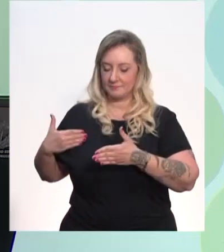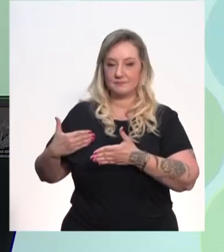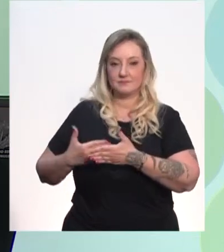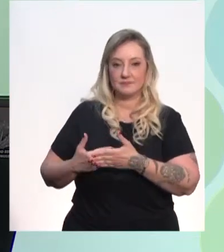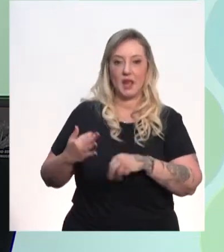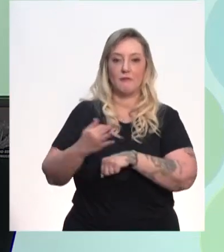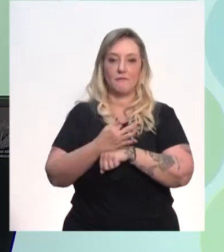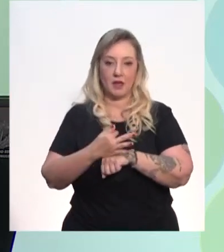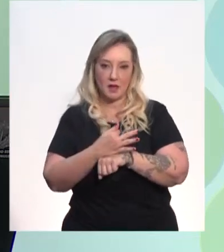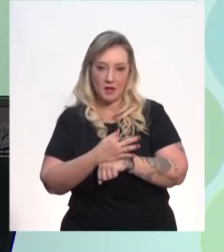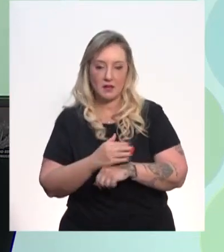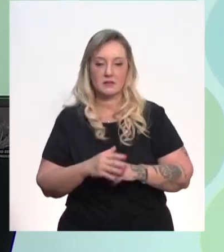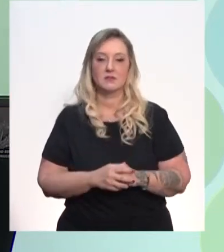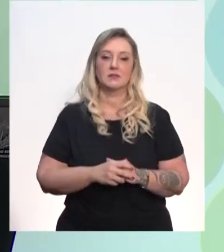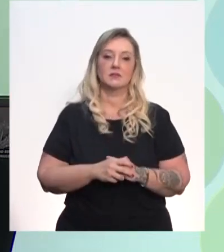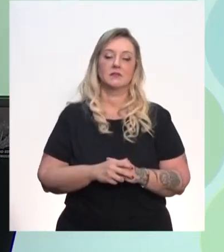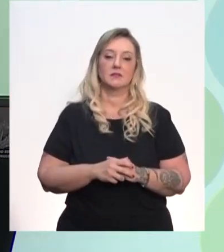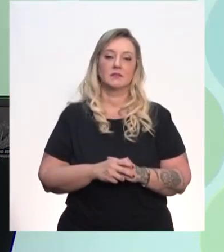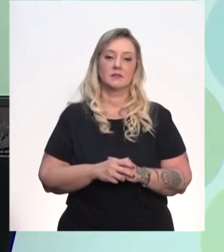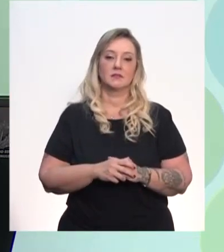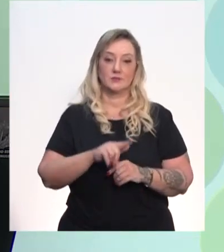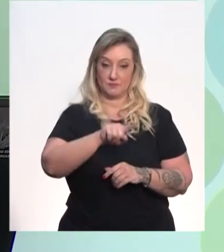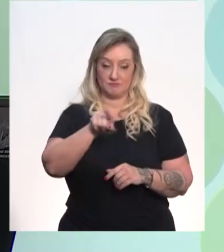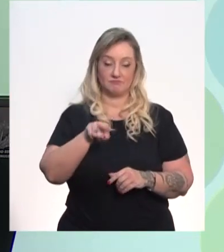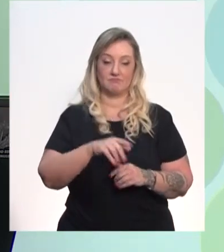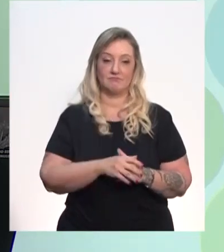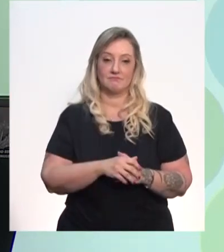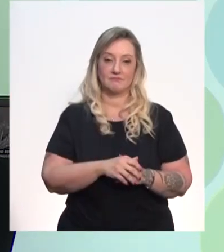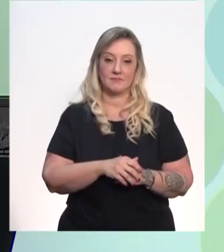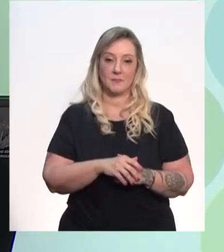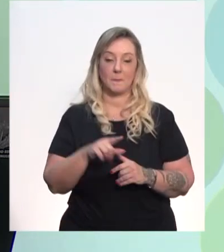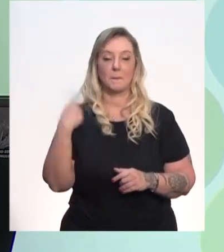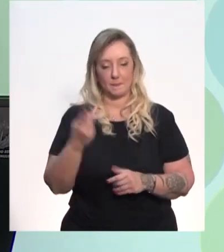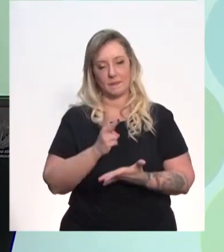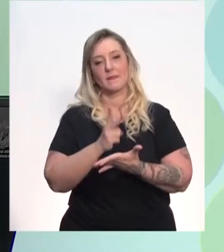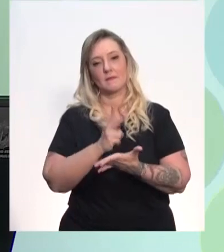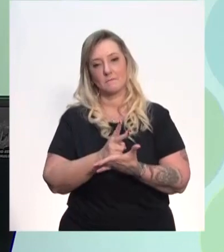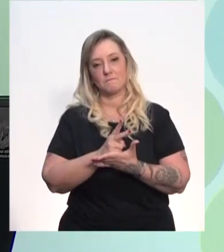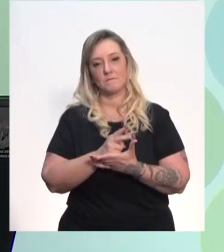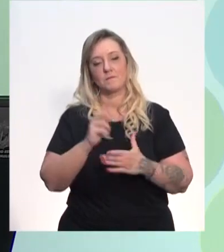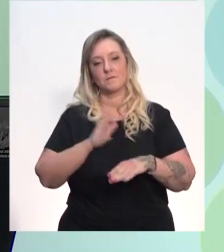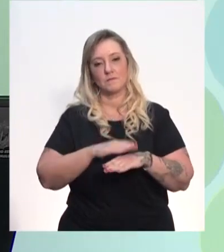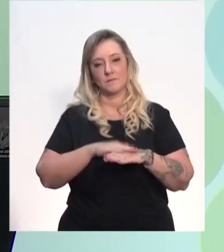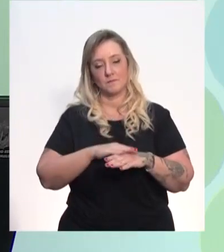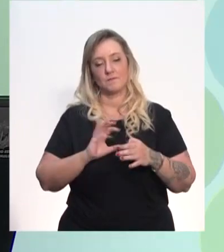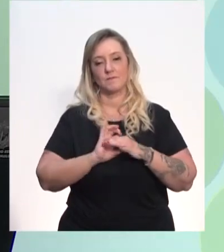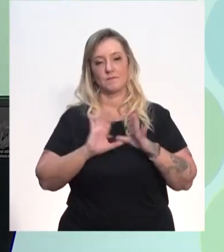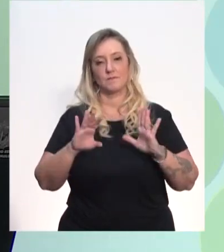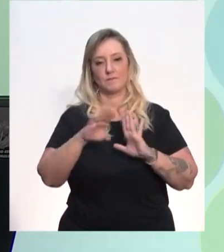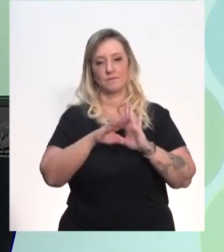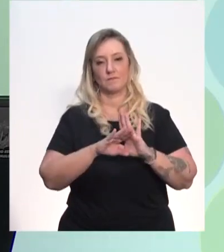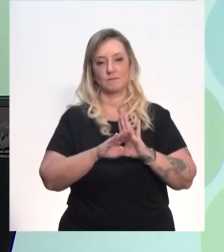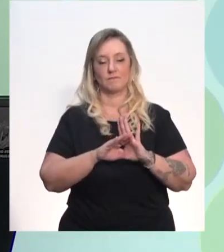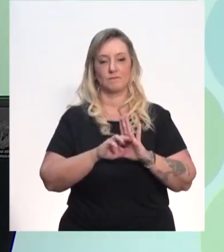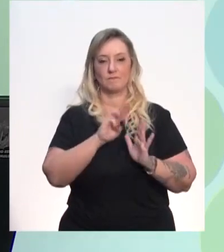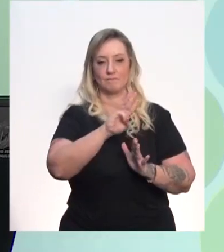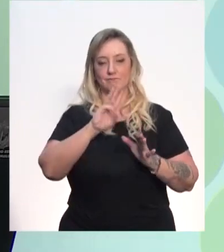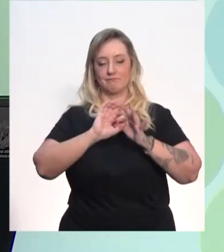as reclamações, para tentar aperfeiçoar todo esse trabalho, né? Então, uma das questões era justamente